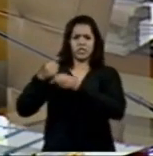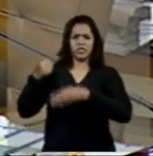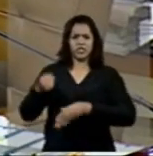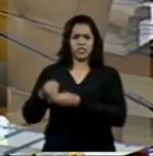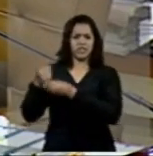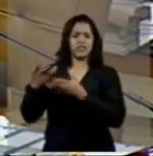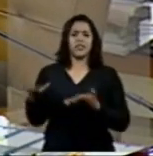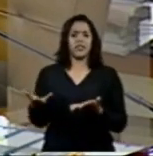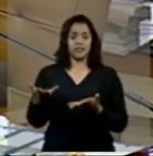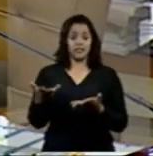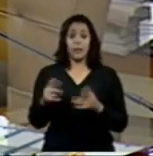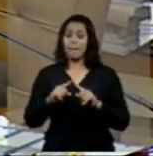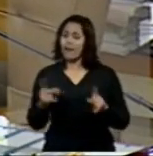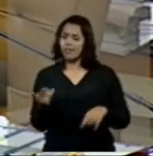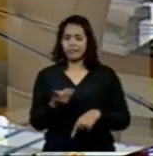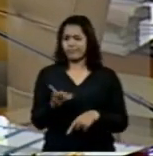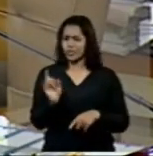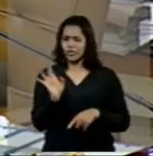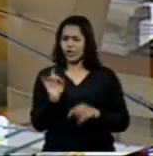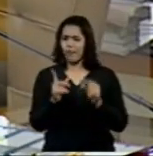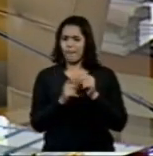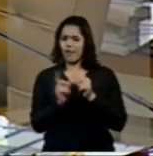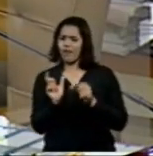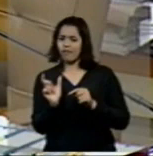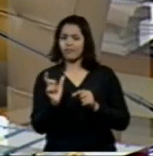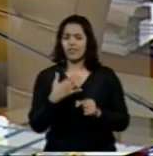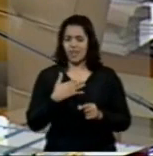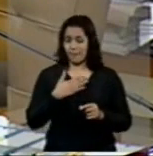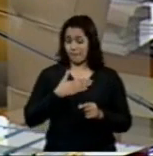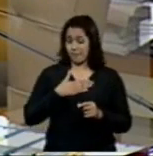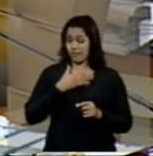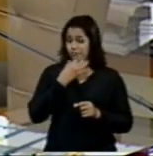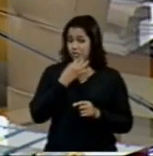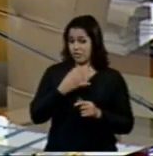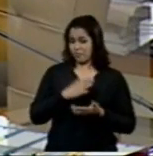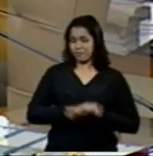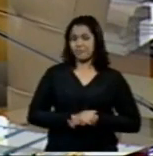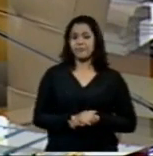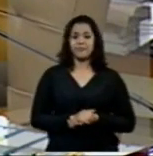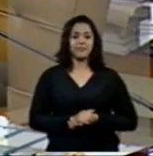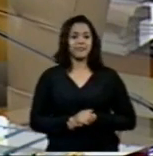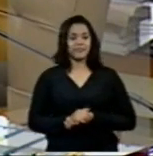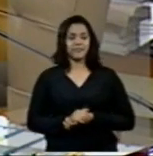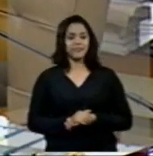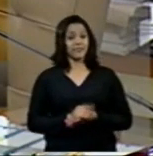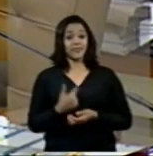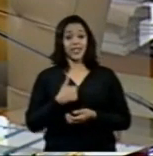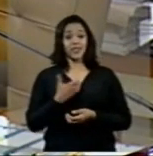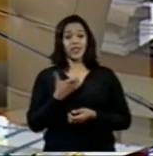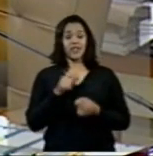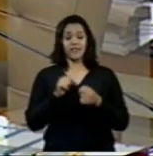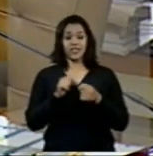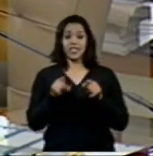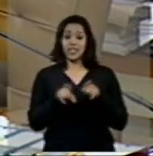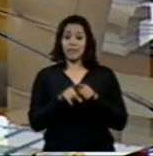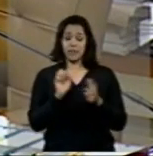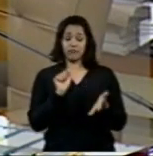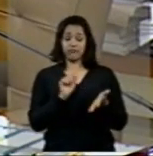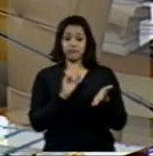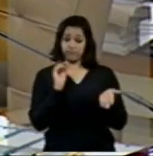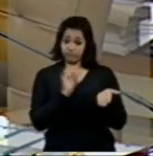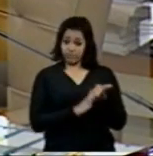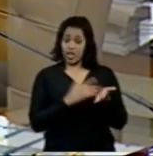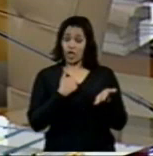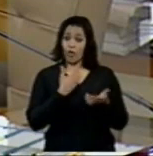correlatas, mas de qualquer maneira isso é uma questão só de simpatia pessoal minha. Eu quero fazer também o registro, eu começo